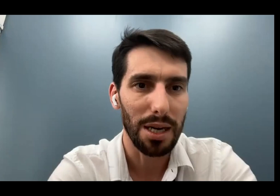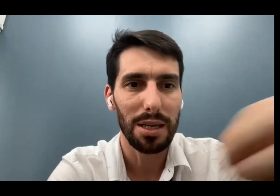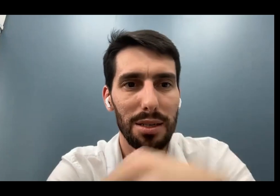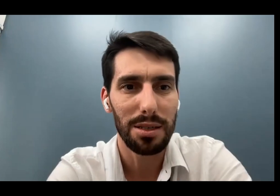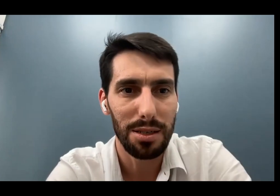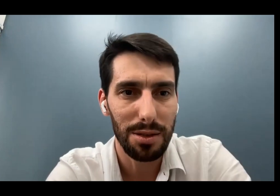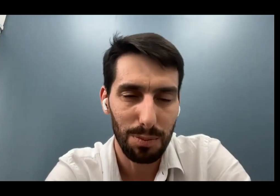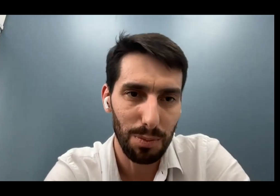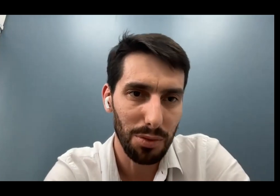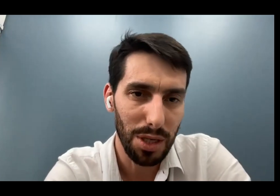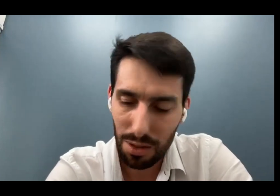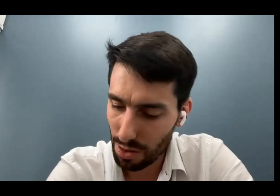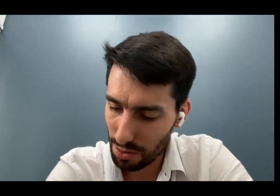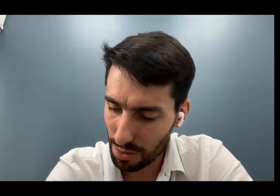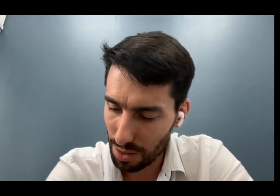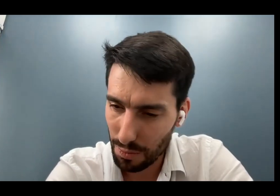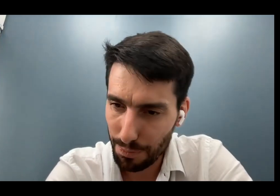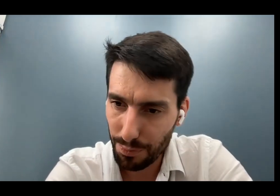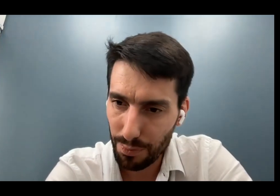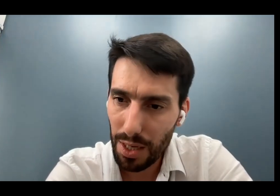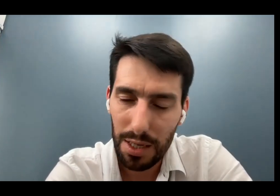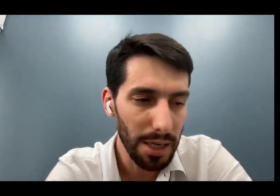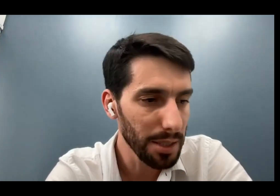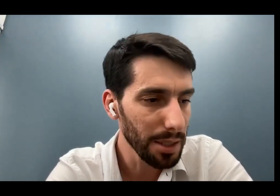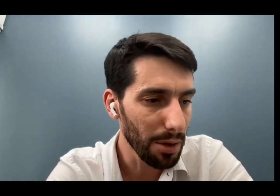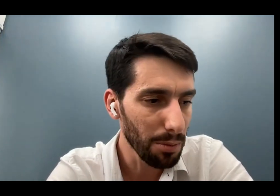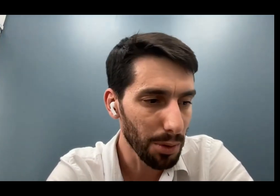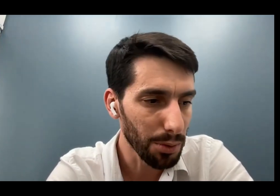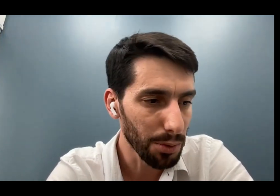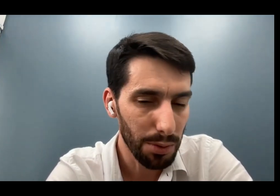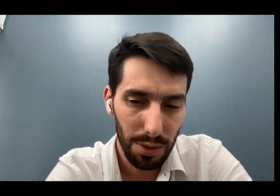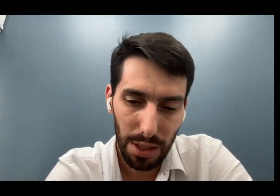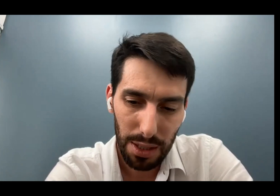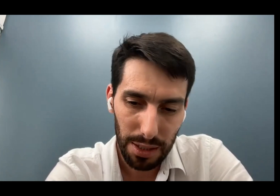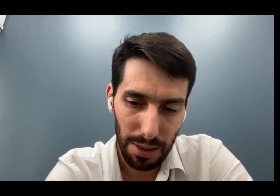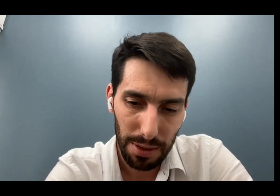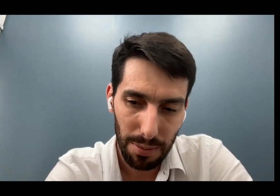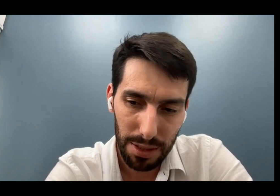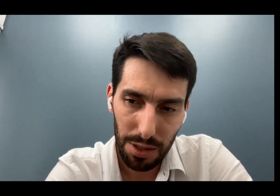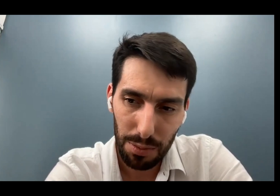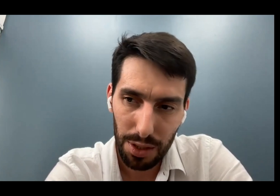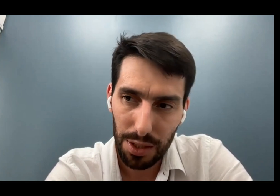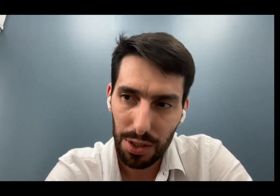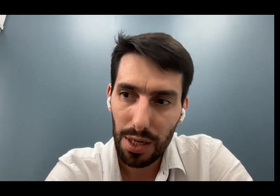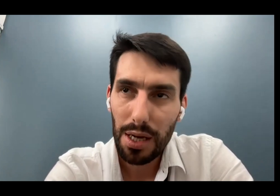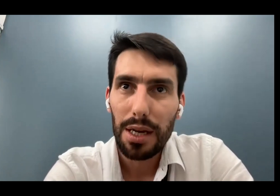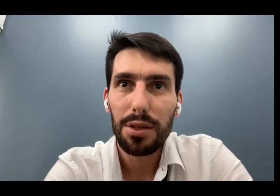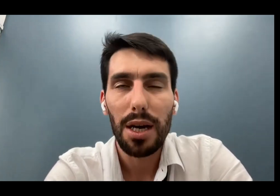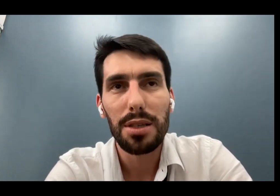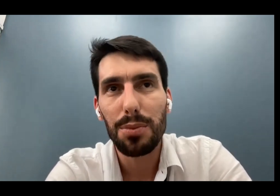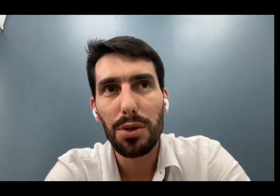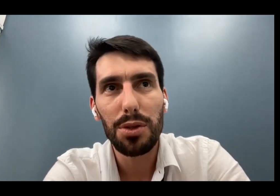dele procurar pelo diagnóstico. Então, esse é um ponto que é bastante